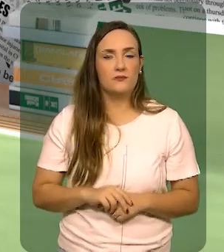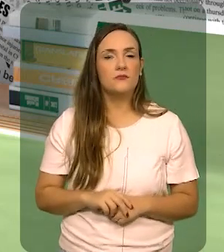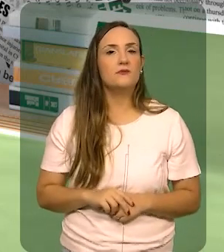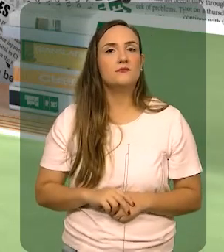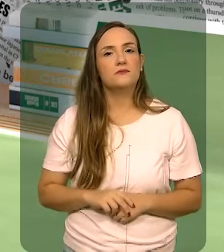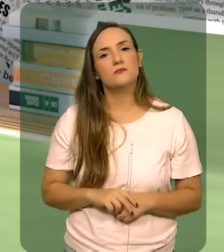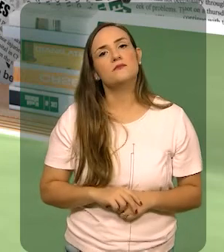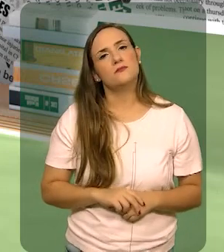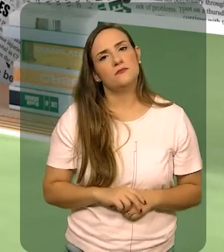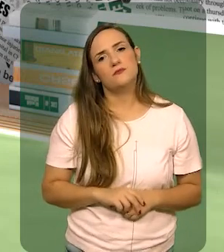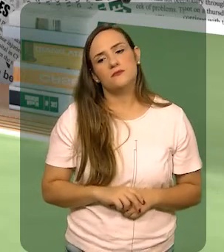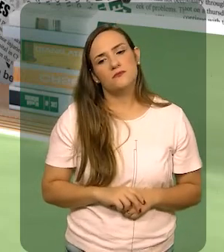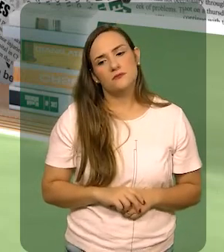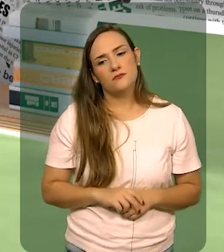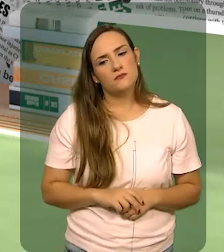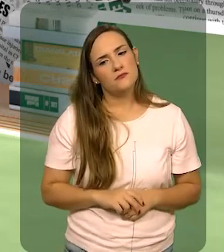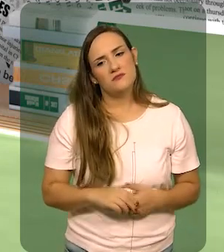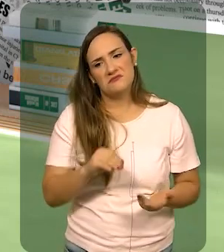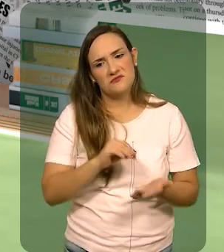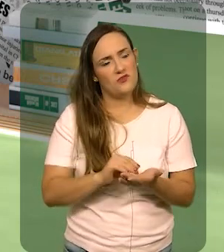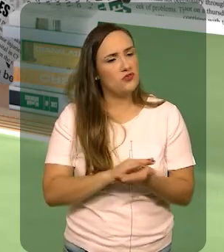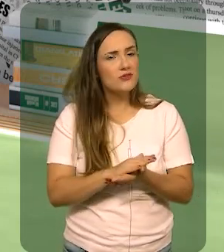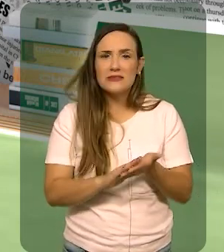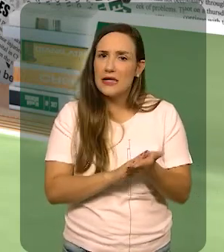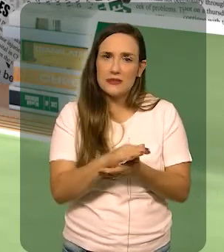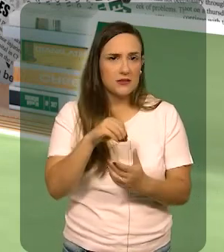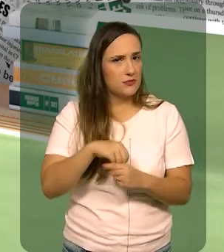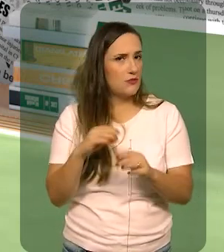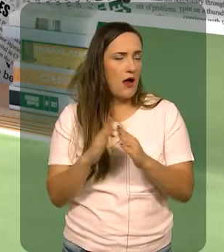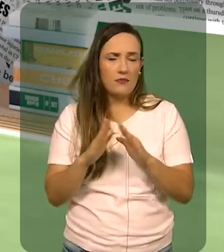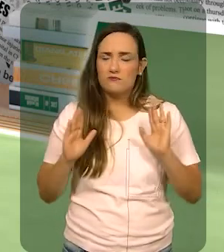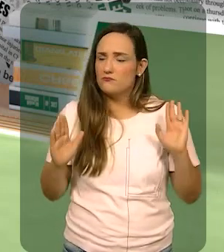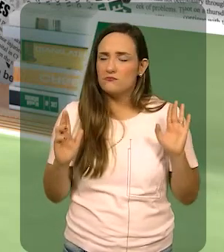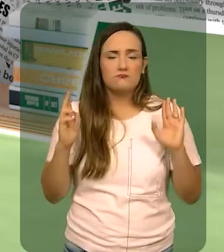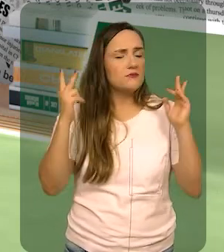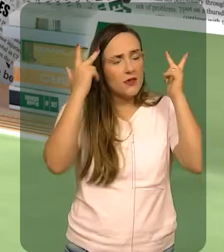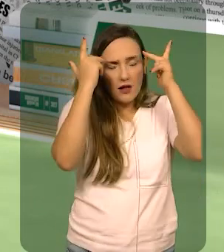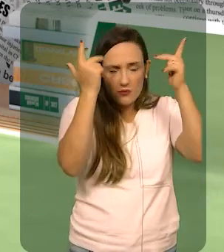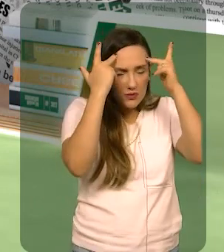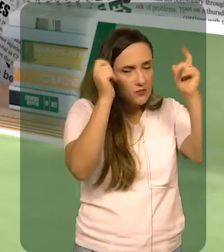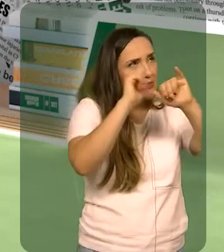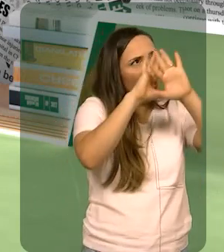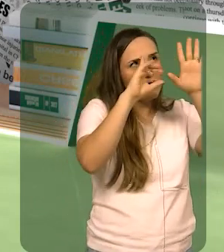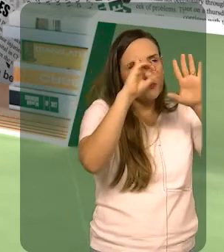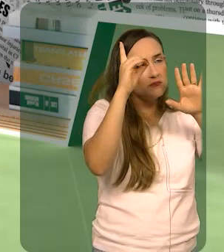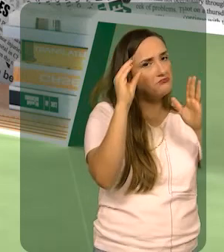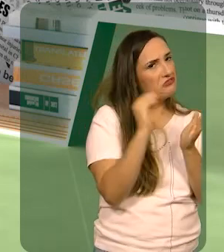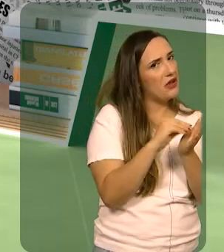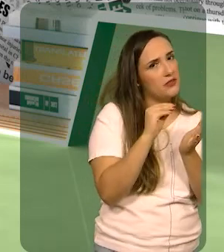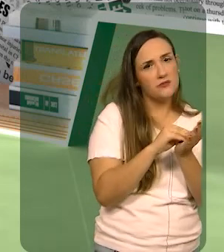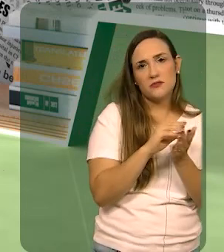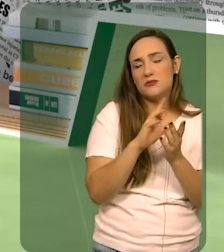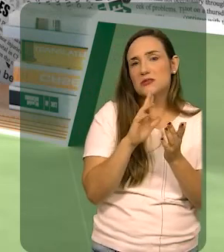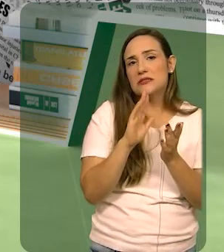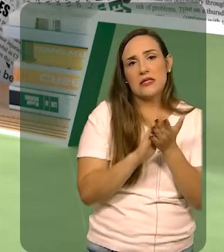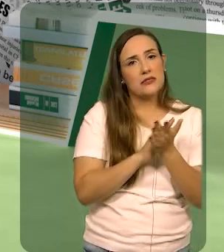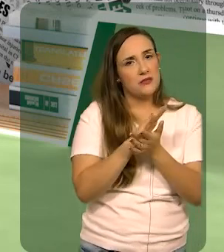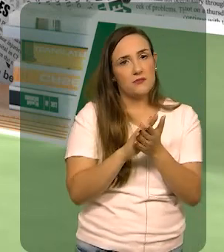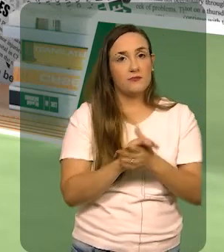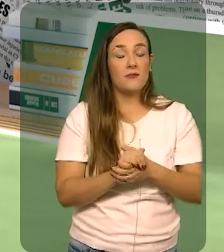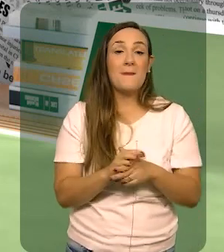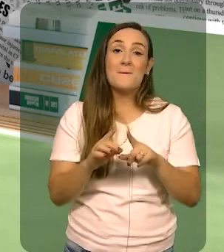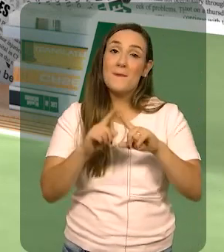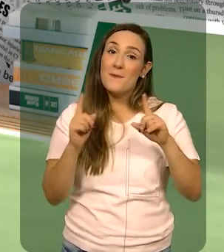também lidando com outras coisas, para que não deixasse faltar as coisas dentro de casa. E graças a Deus, a gente nunca faltou nada. Mas